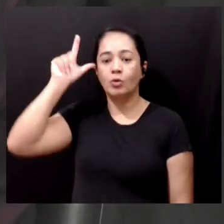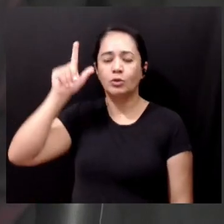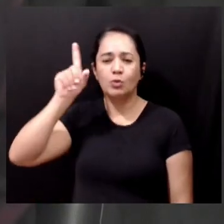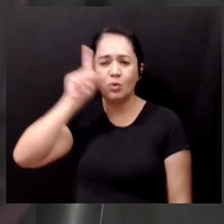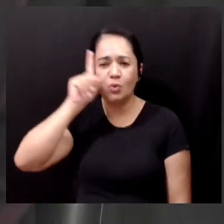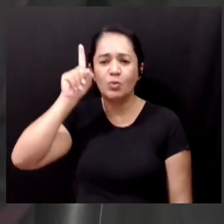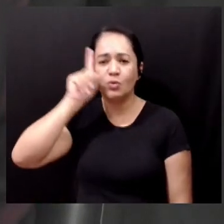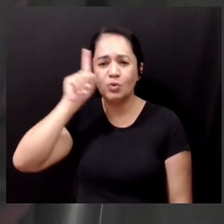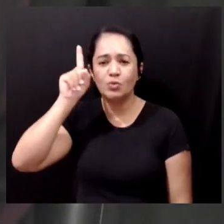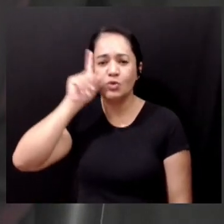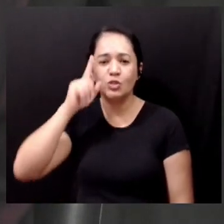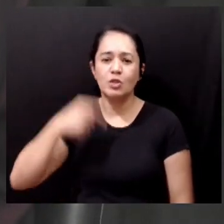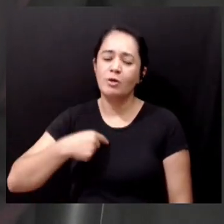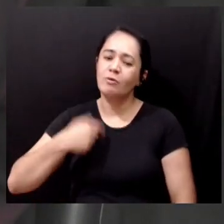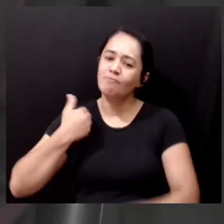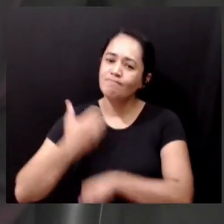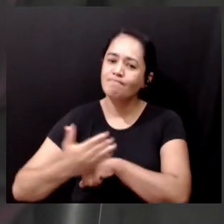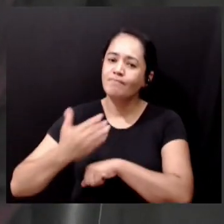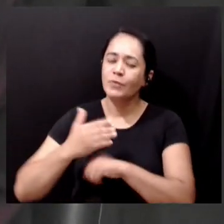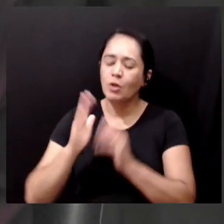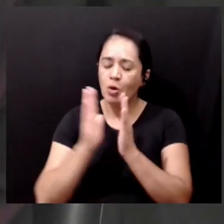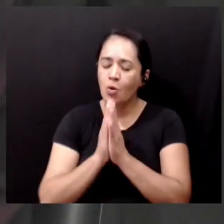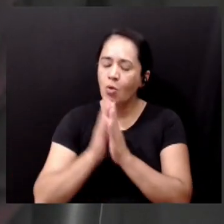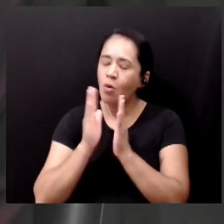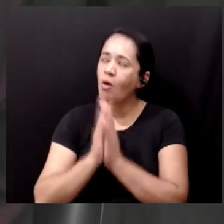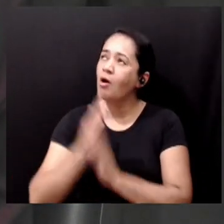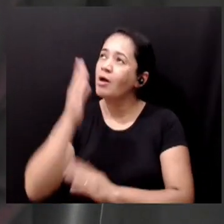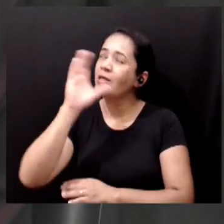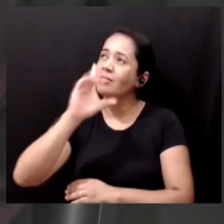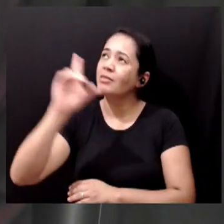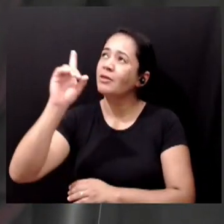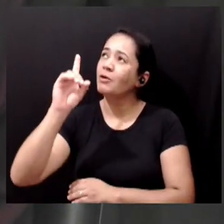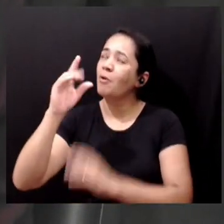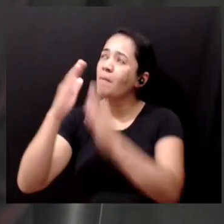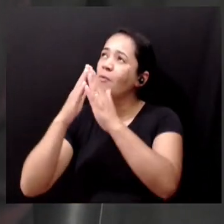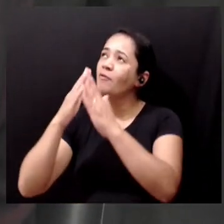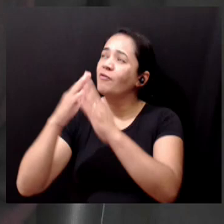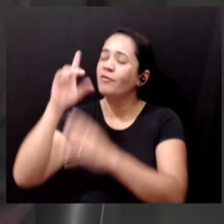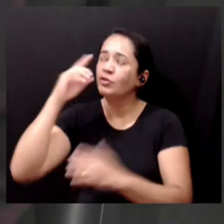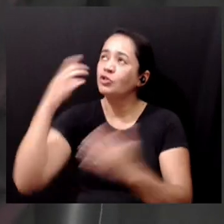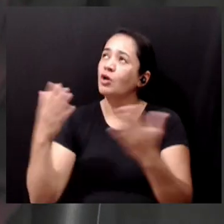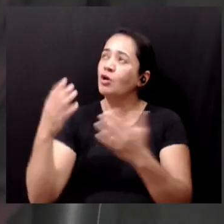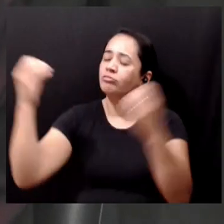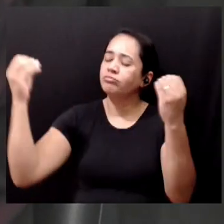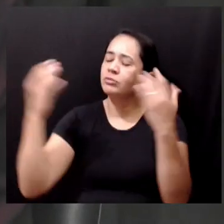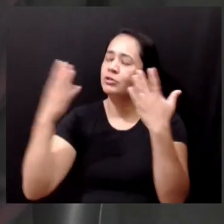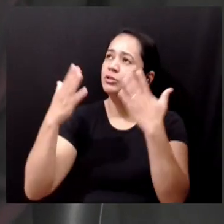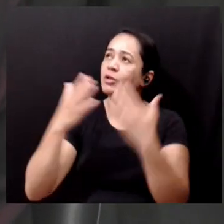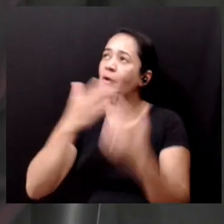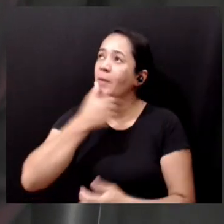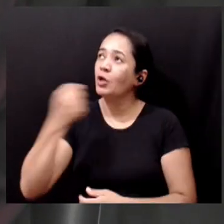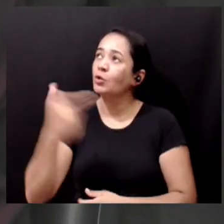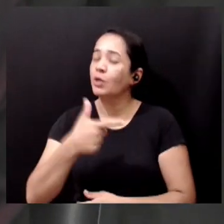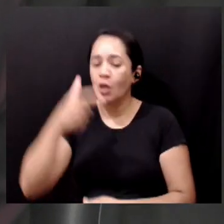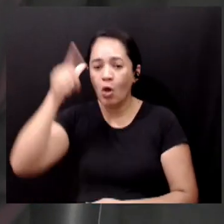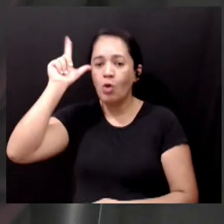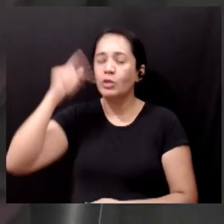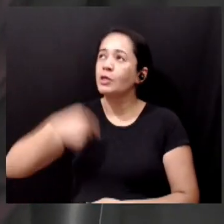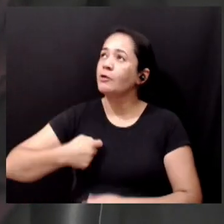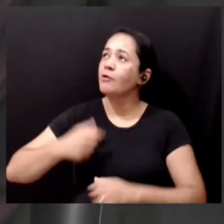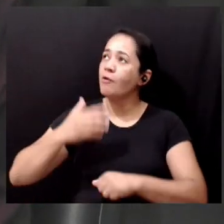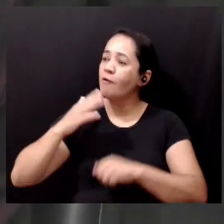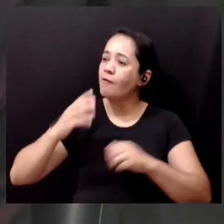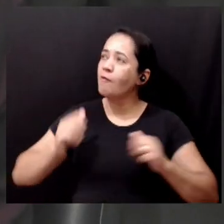os dias eu oro a Deus e peço, Deus, ilumina meu dia hoje para que eu seja melhor do que eu fui ontem. Para que eu faça a diferença na vida das